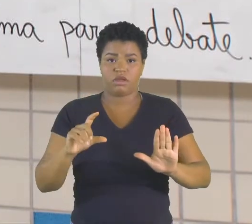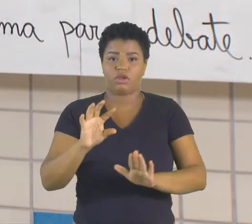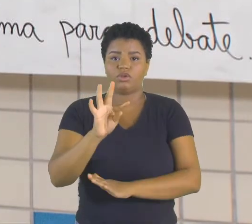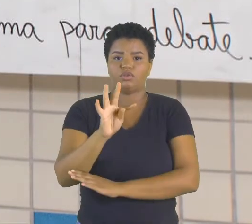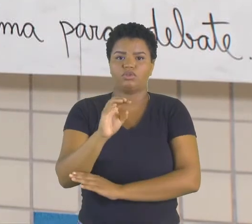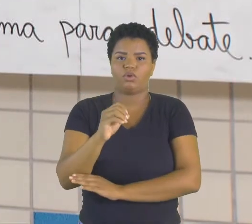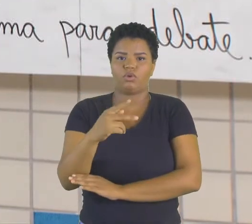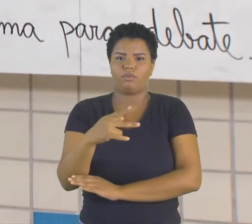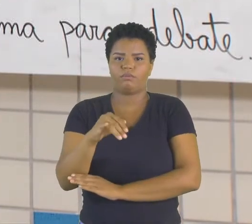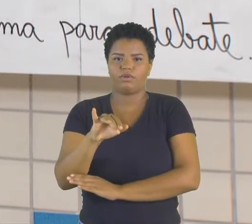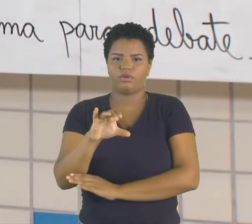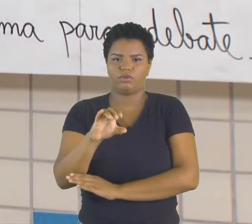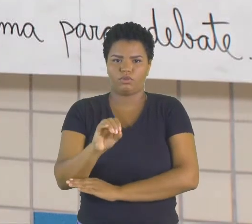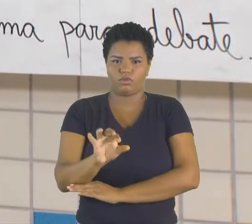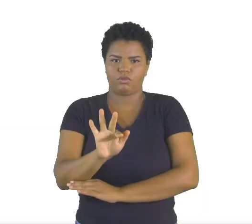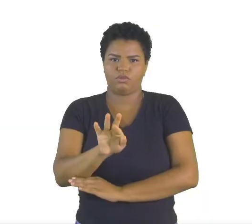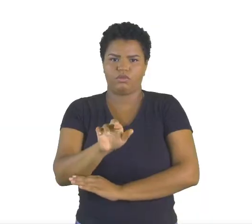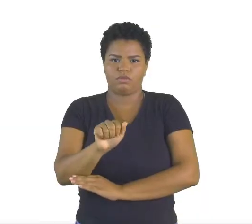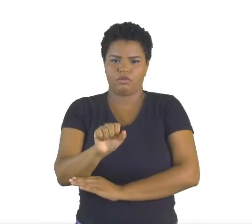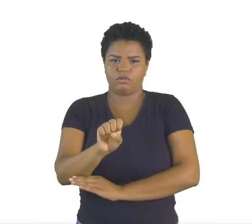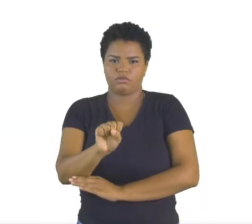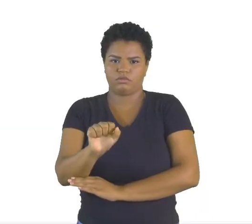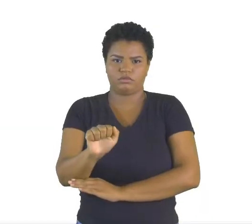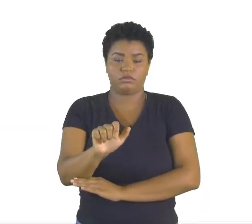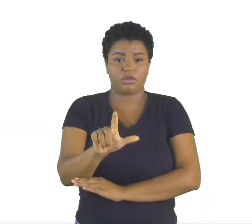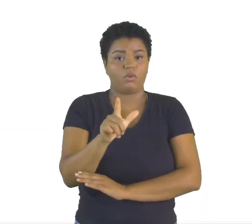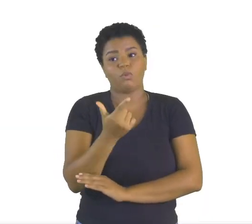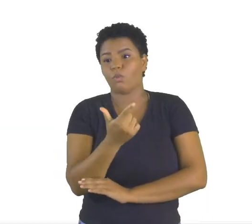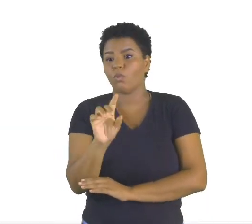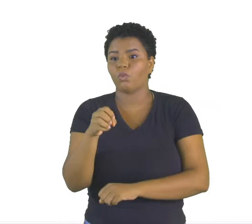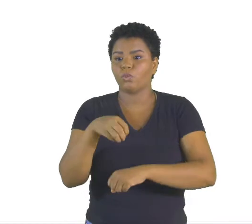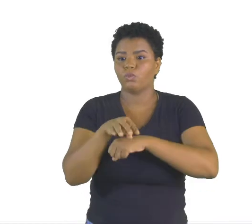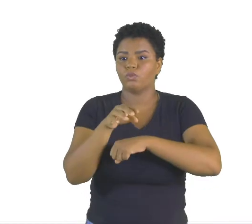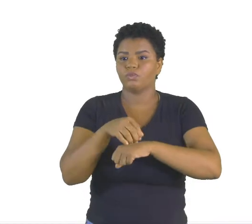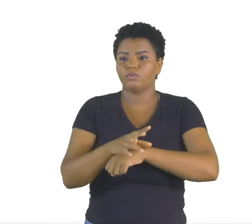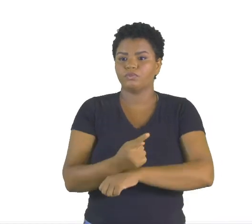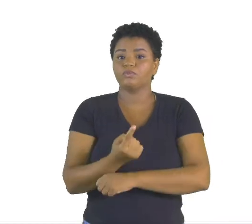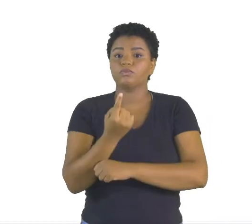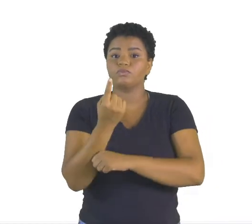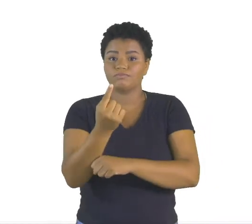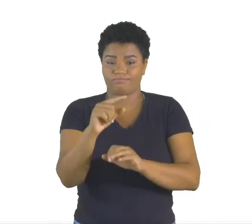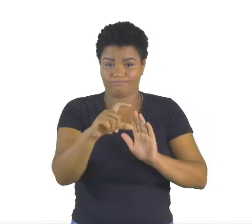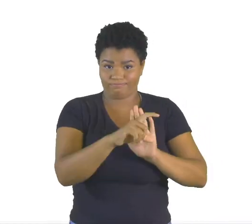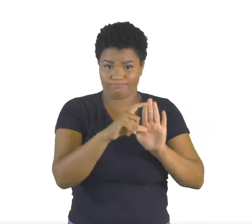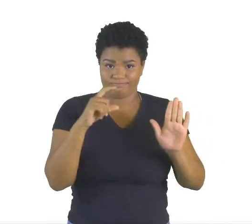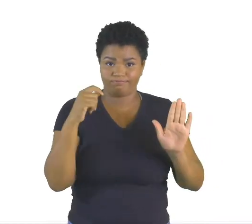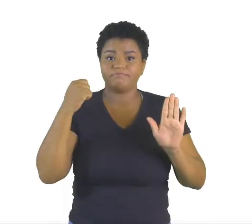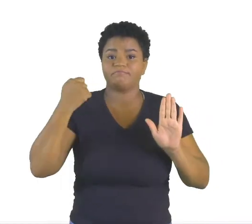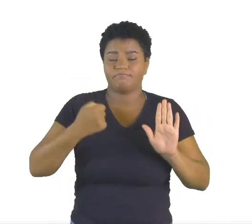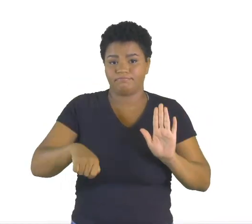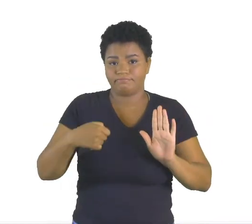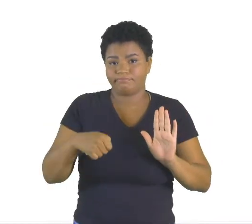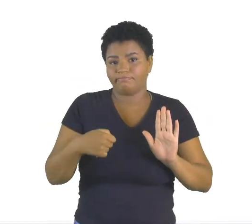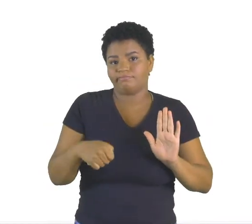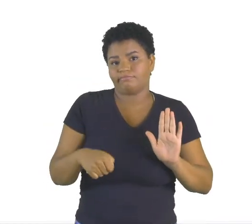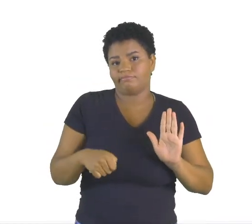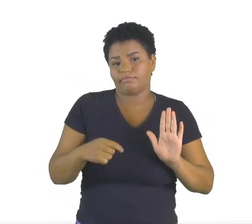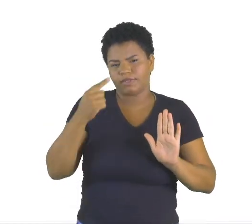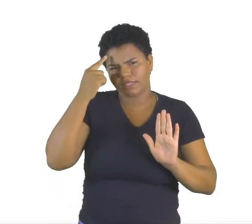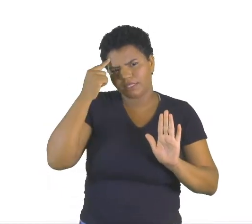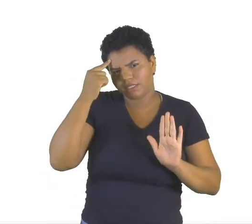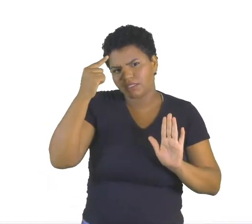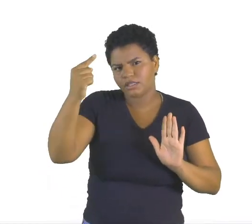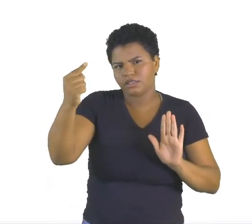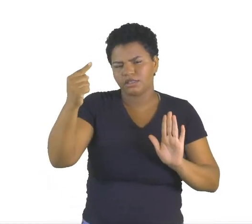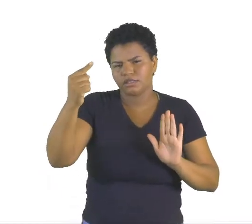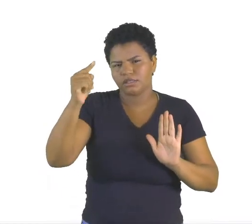frasal. E aí, ele vem com outra dica aí, ó. Um parágrafo deve ser constituído por uma ideia